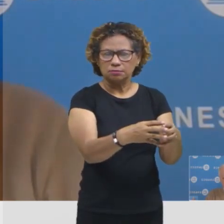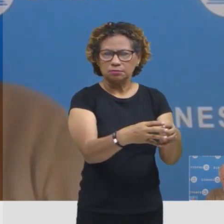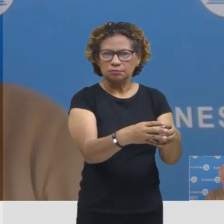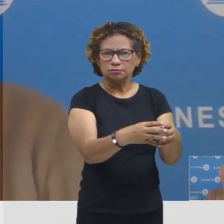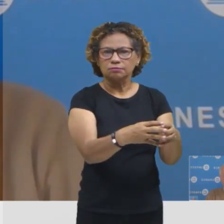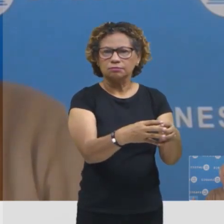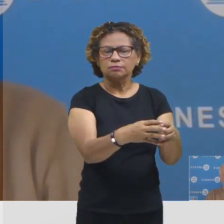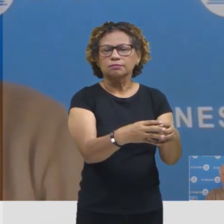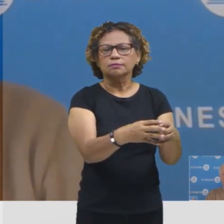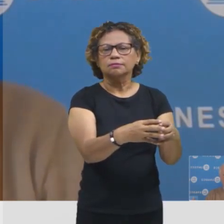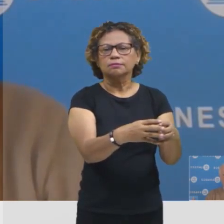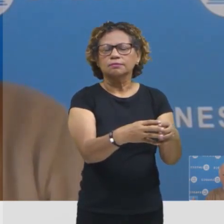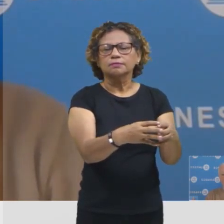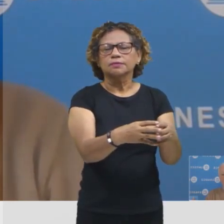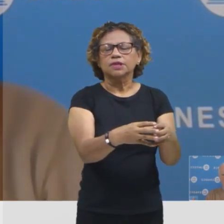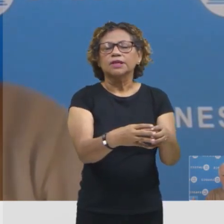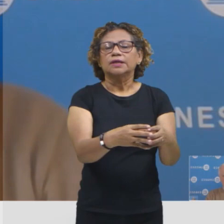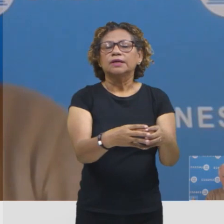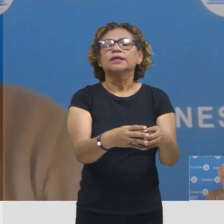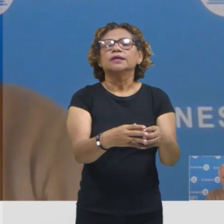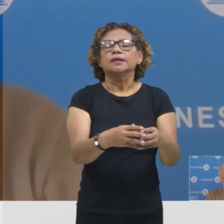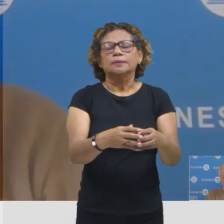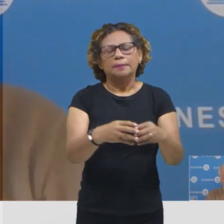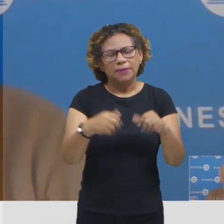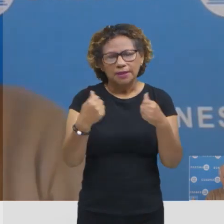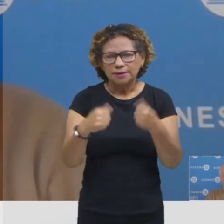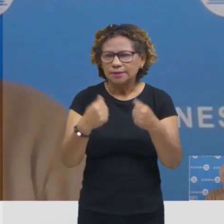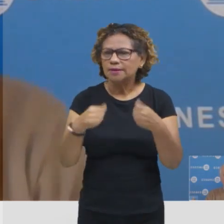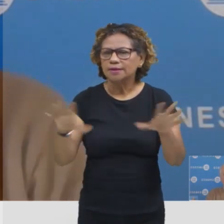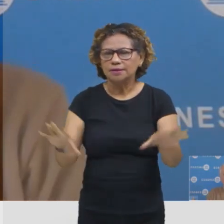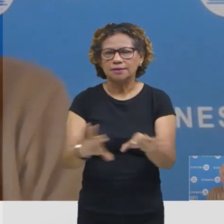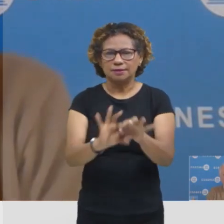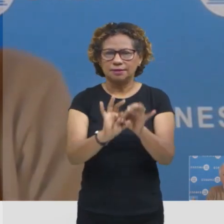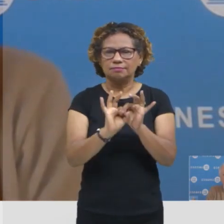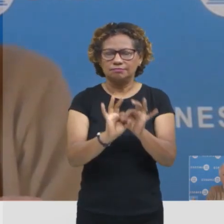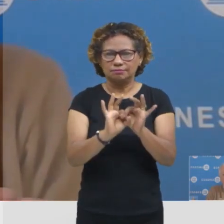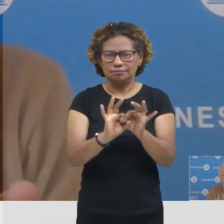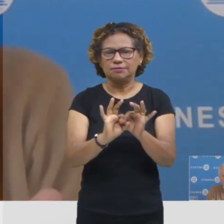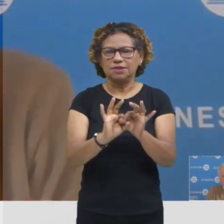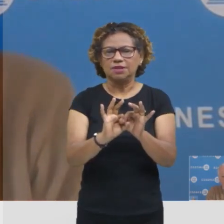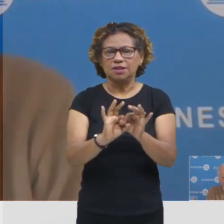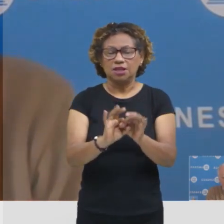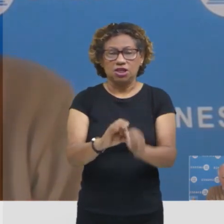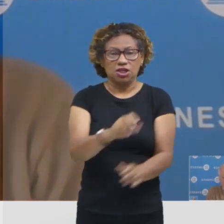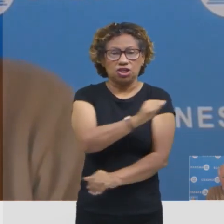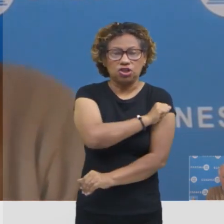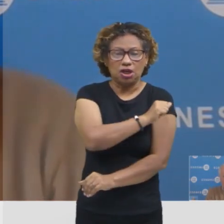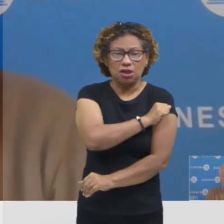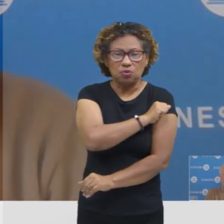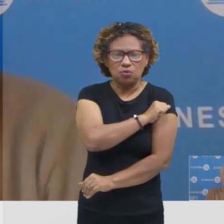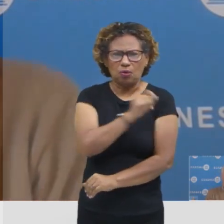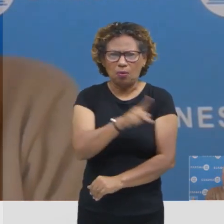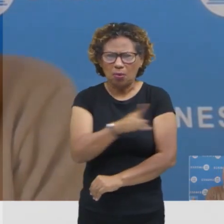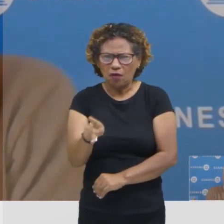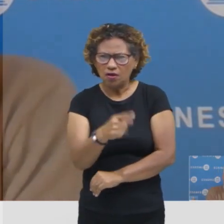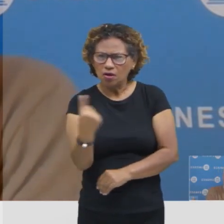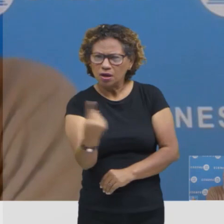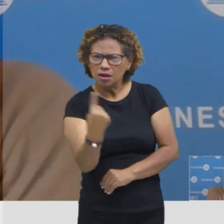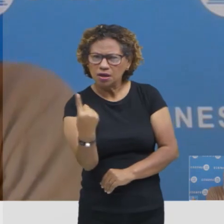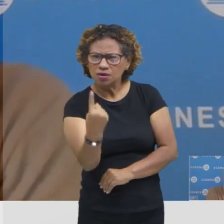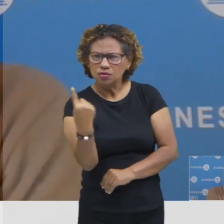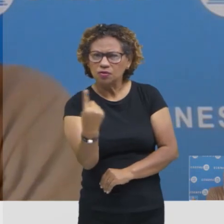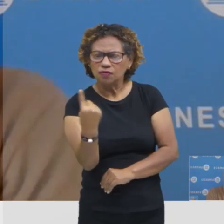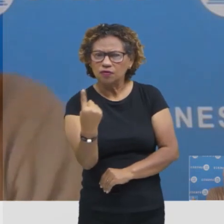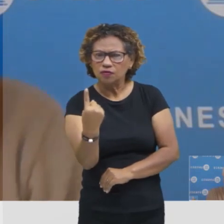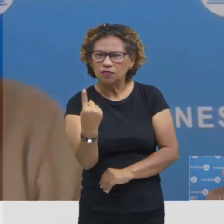coletivo docente que trabalha com um coletivo de alunos e não o professor individual que trabalha com a